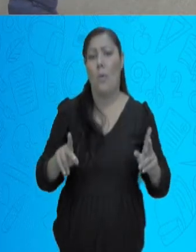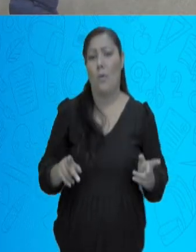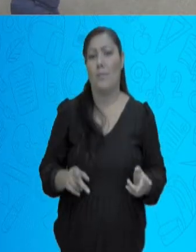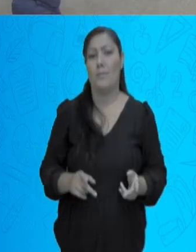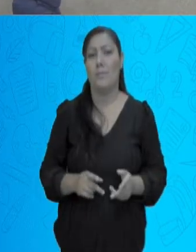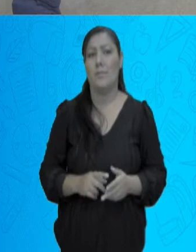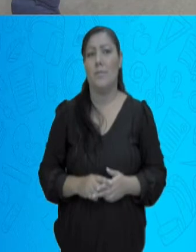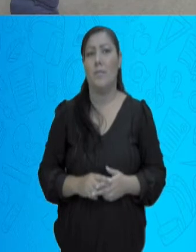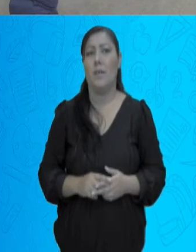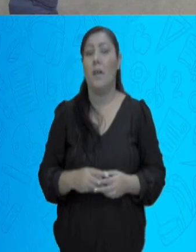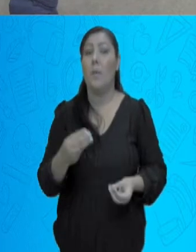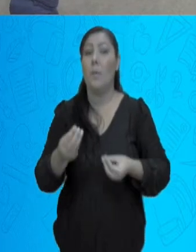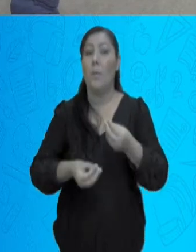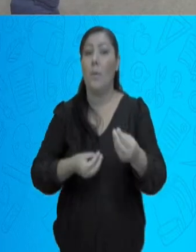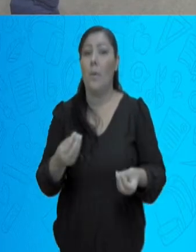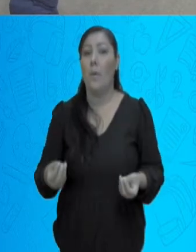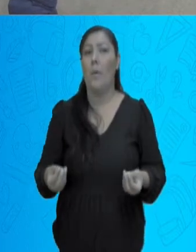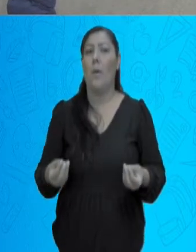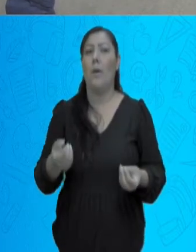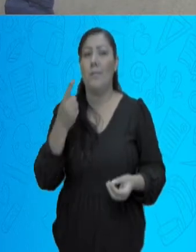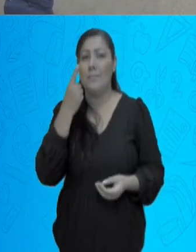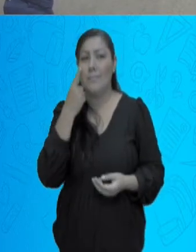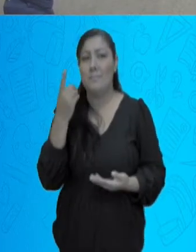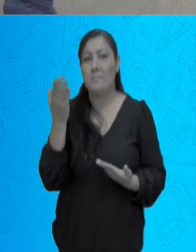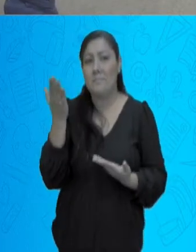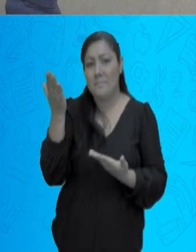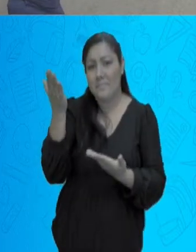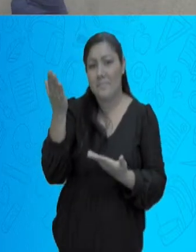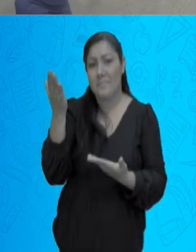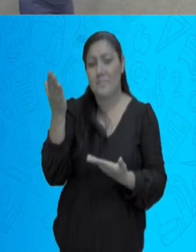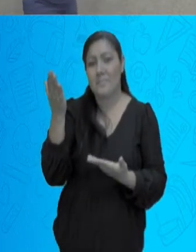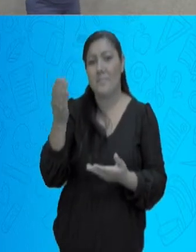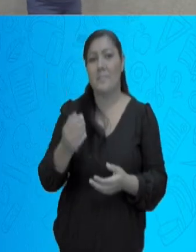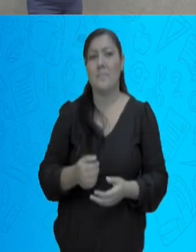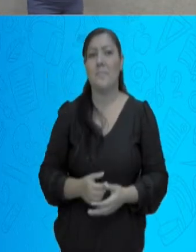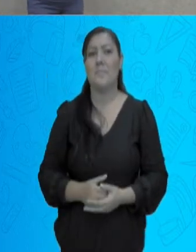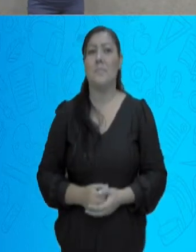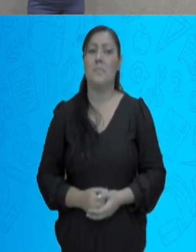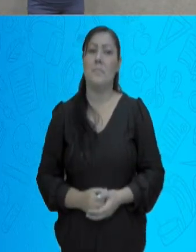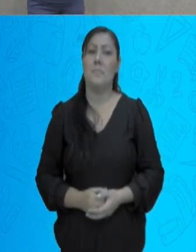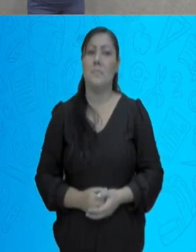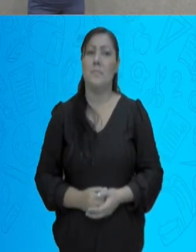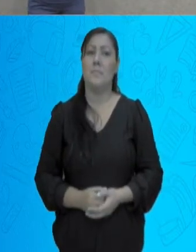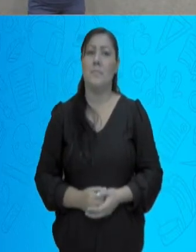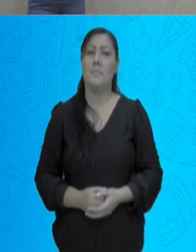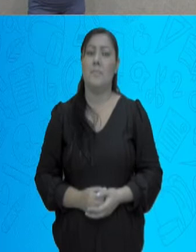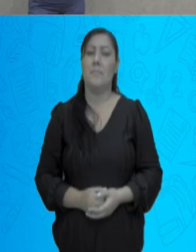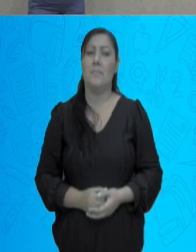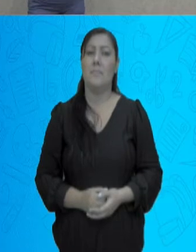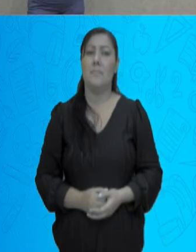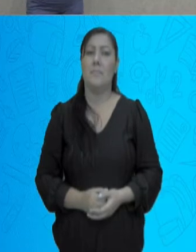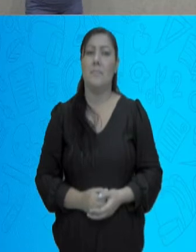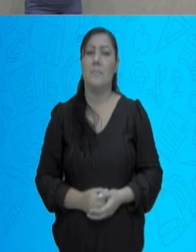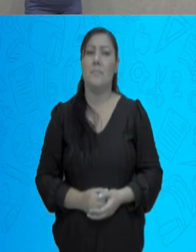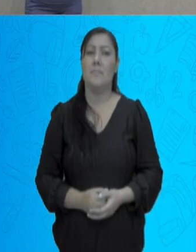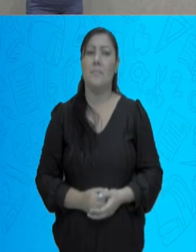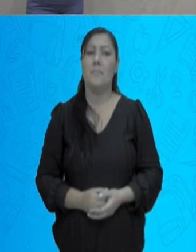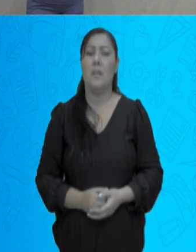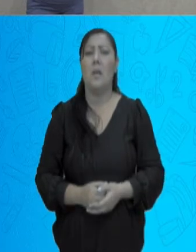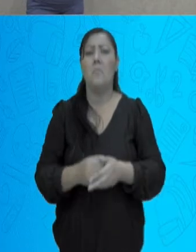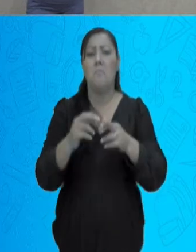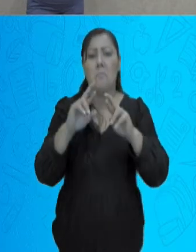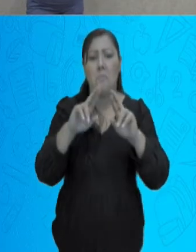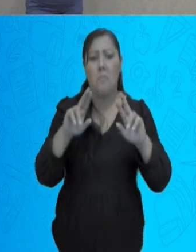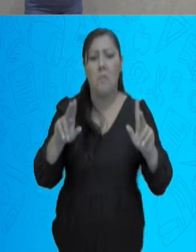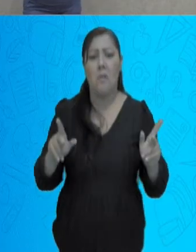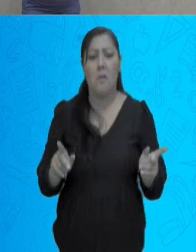pessoal, é chamado de gerúndio, particípio, infinitivo. Aí você pode fazer a pergunta do tipo, formas nominais? Nós